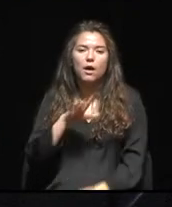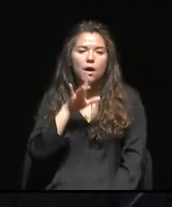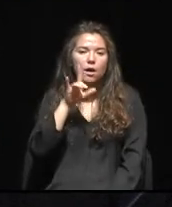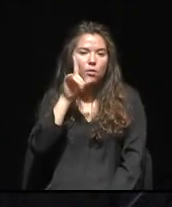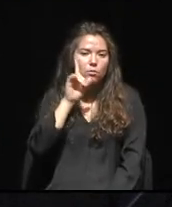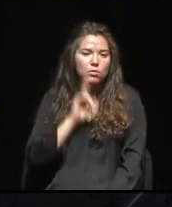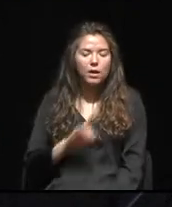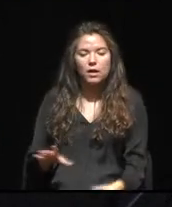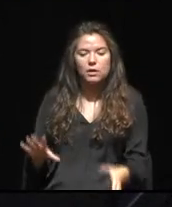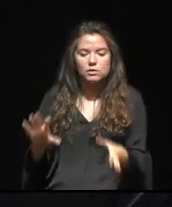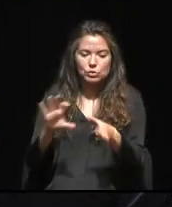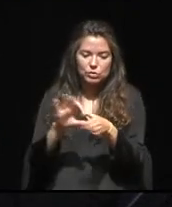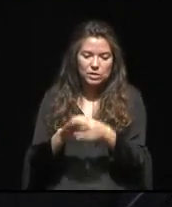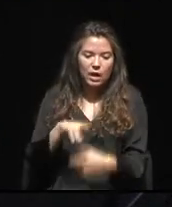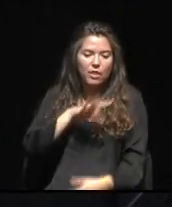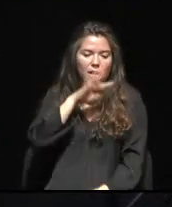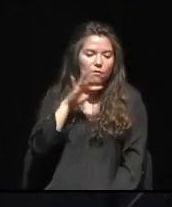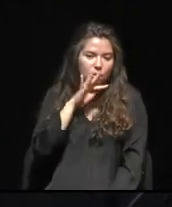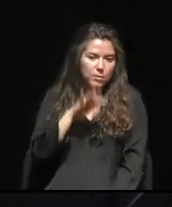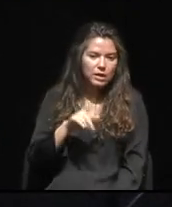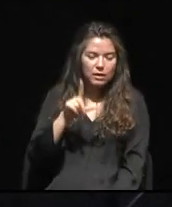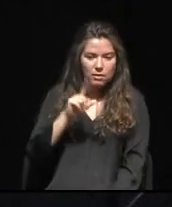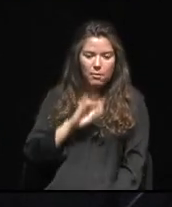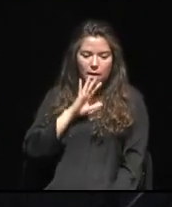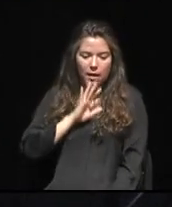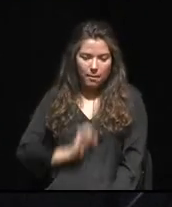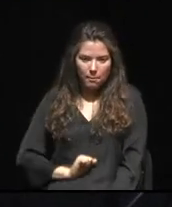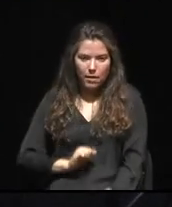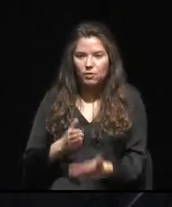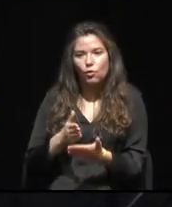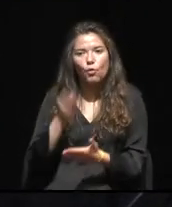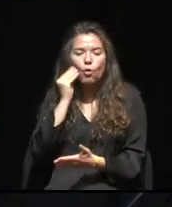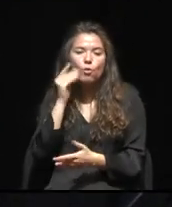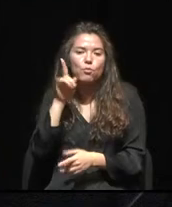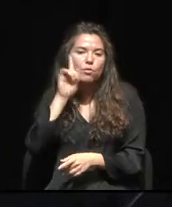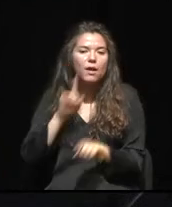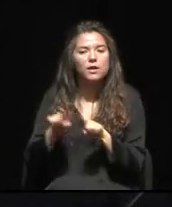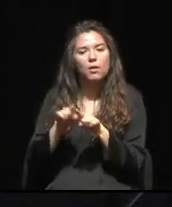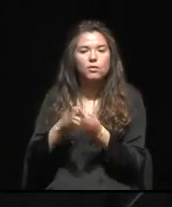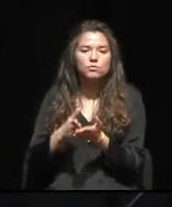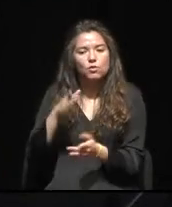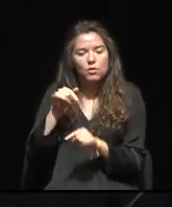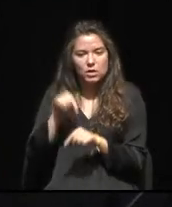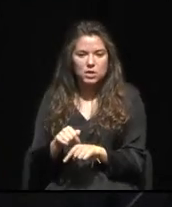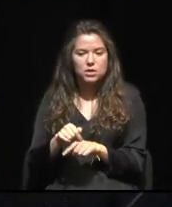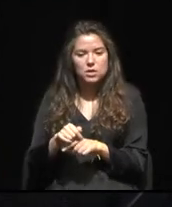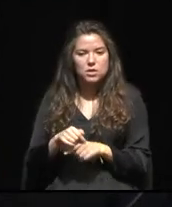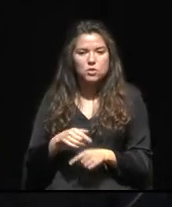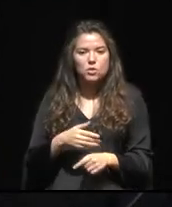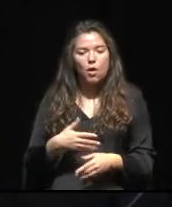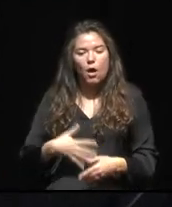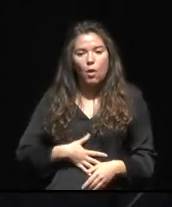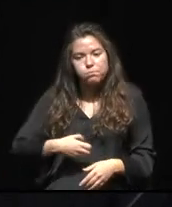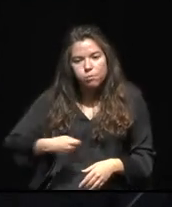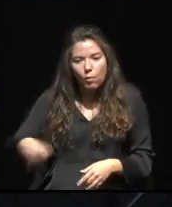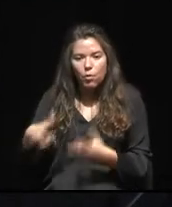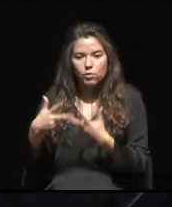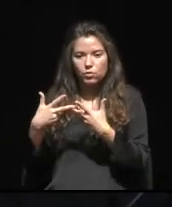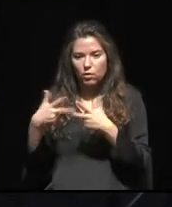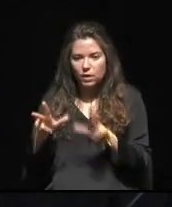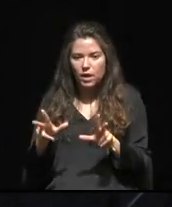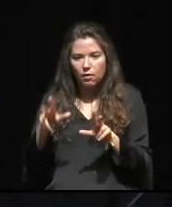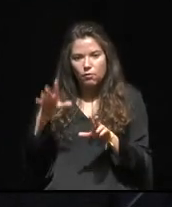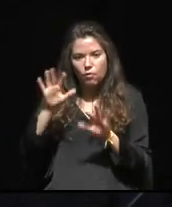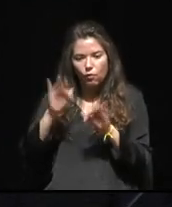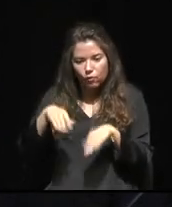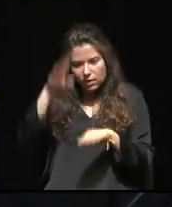maternidade como se mulher fosse apenas ser isso deputados que defendem restrições ao acesso ao aborto livre deputados que defendem o fim da educação